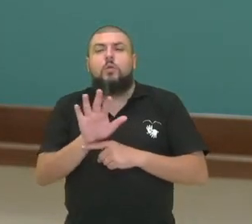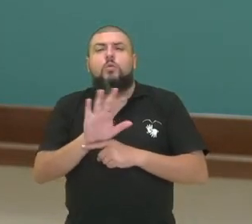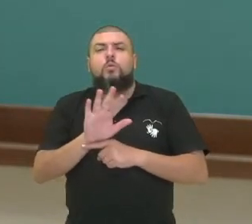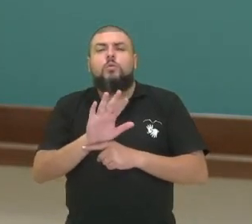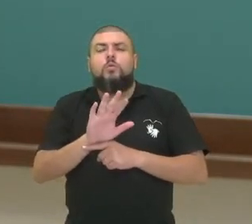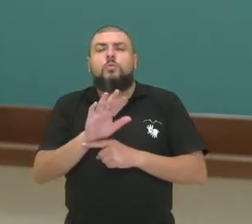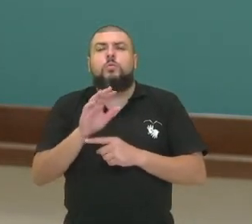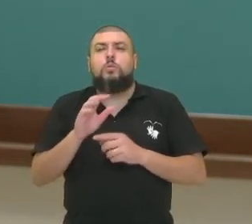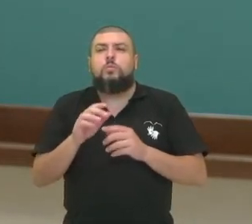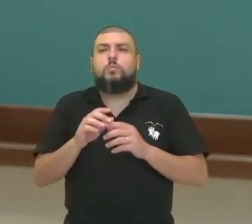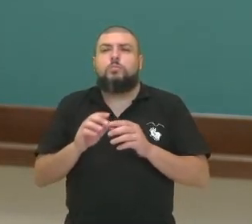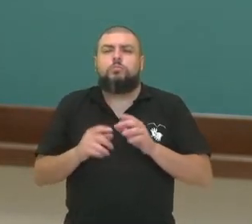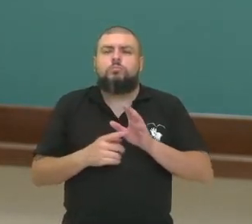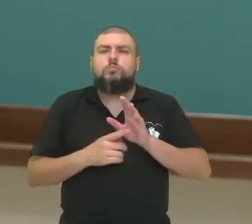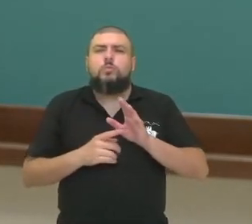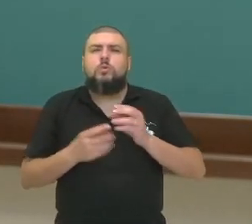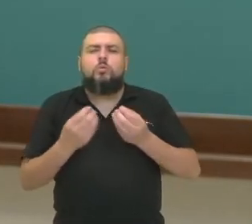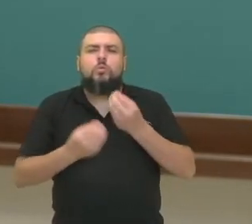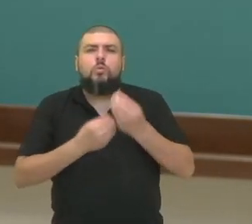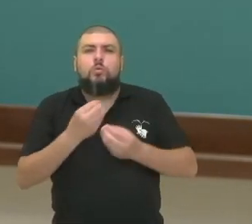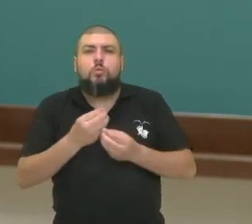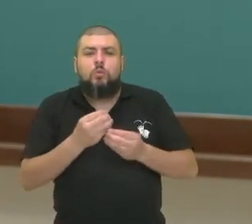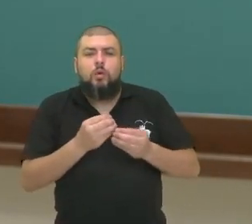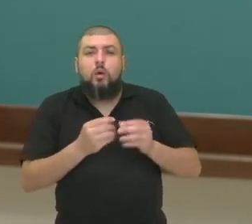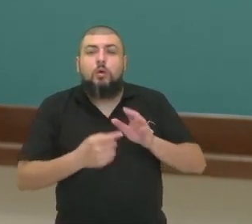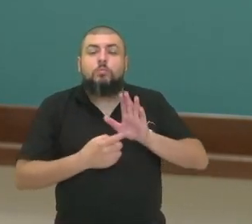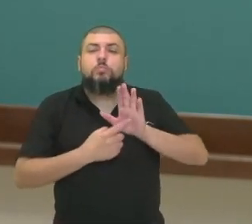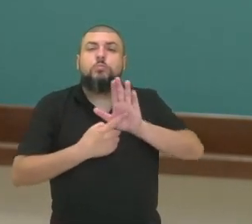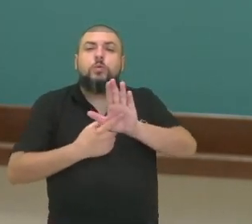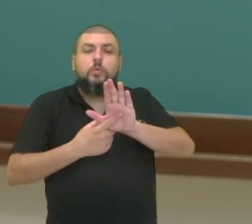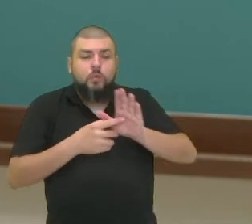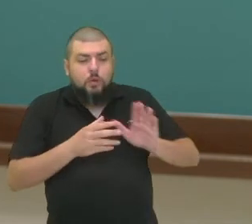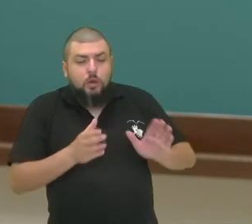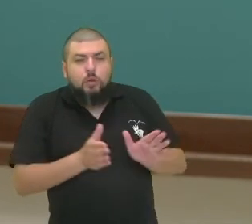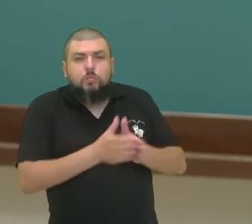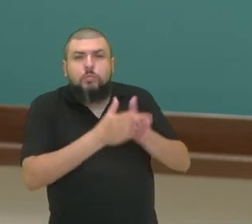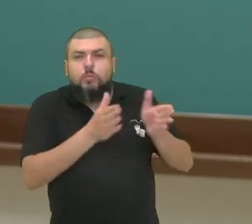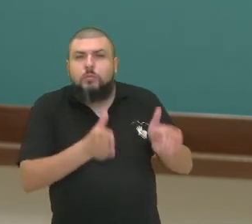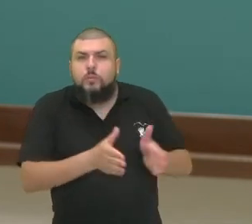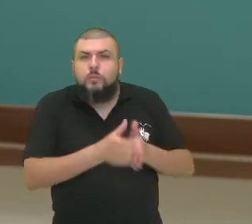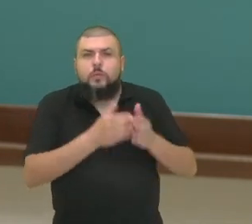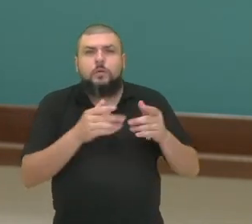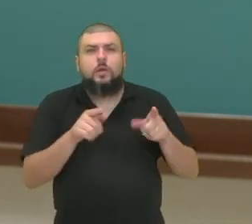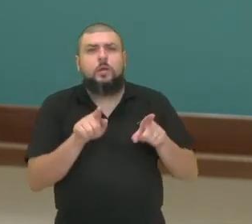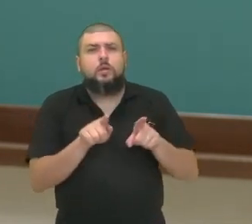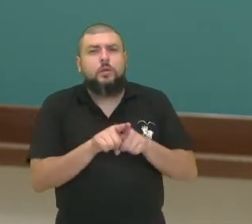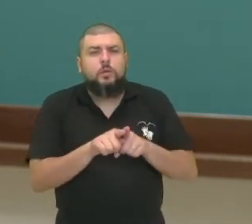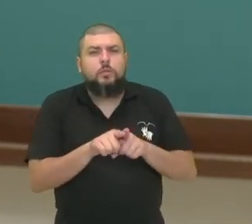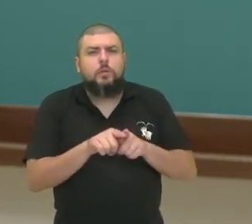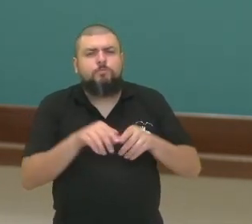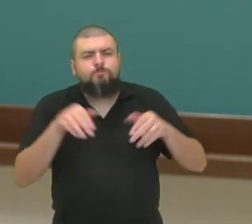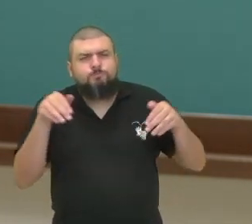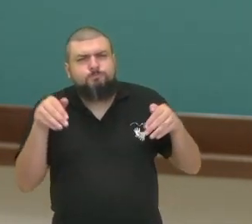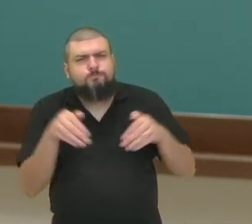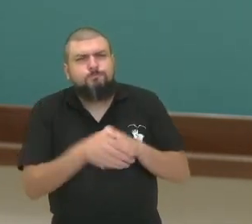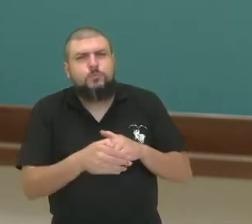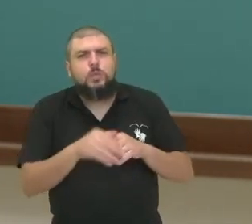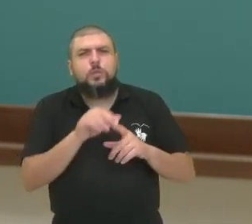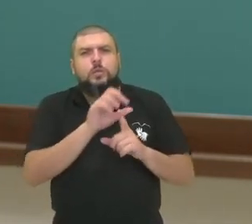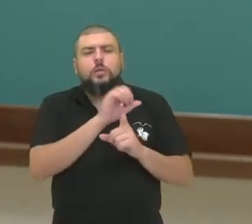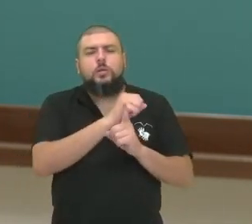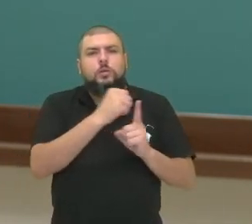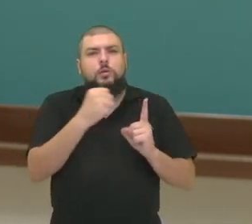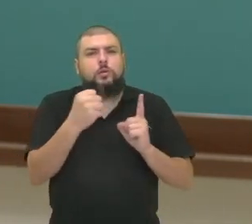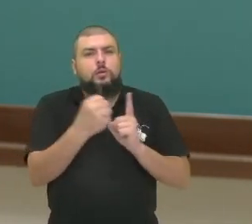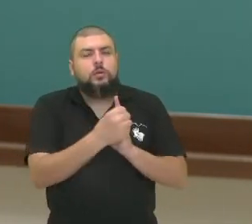miséria, denunciando a pobreza no Brasil, por trás do milagre econômico, situações de humilhação, tanto humilhação social, contra a